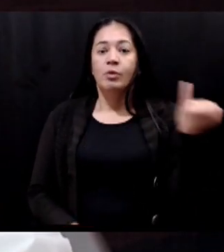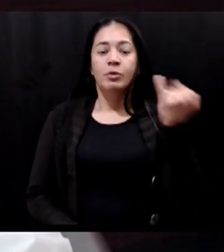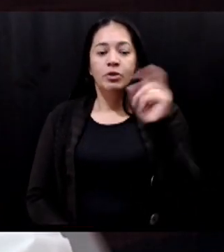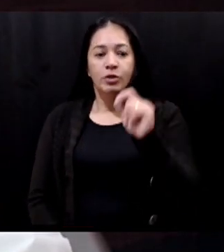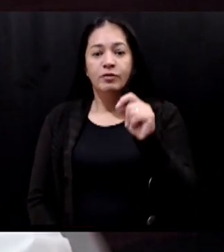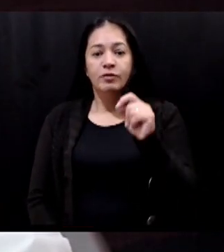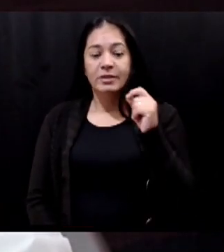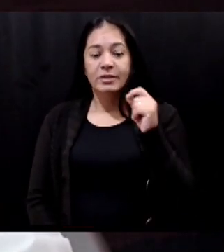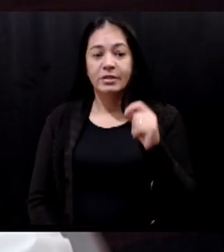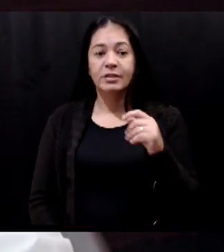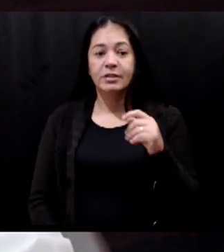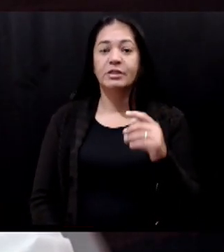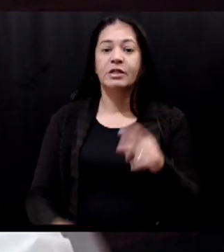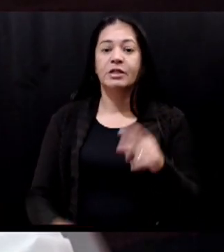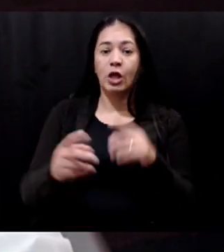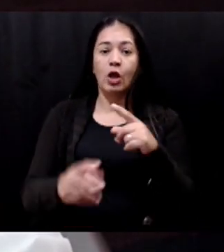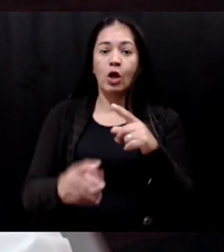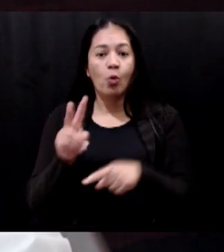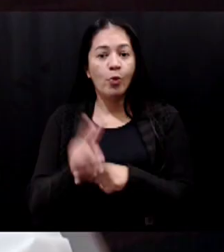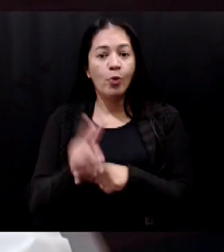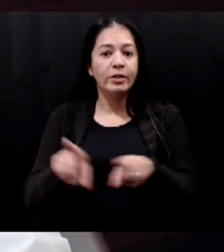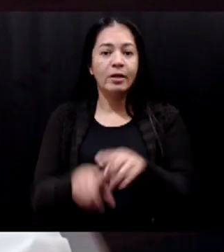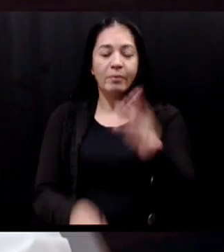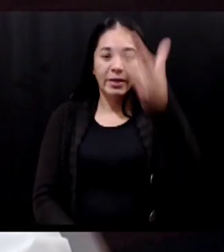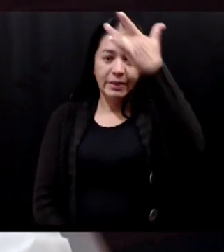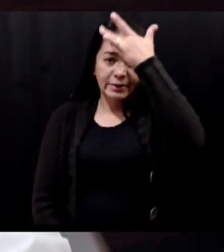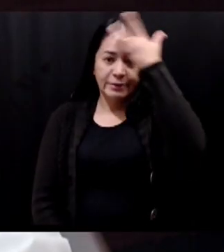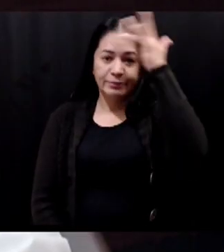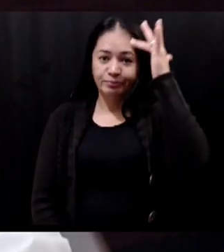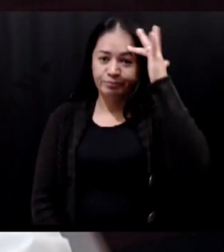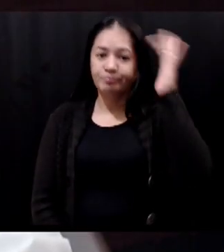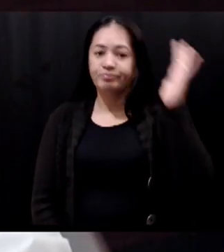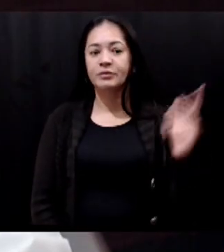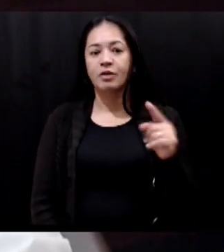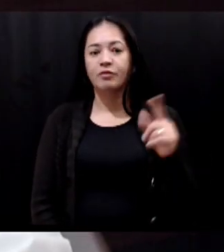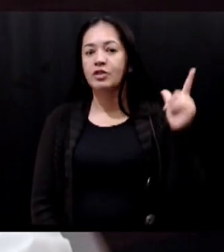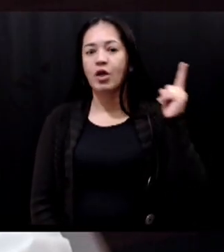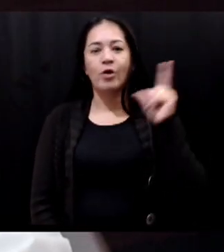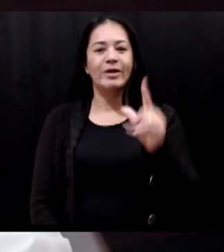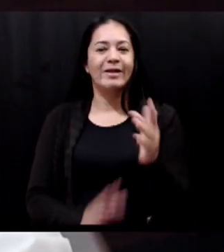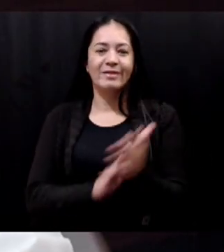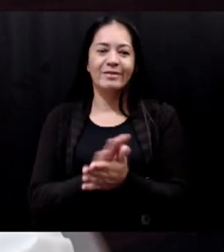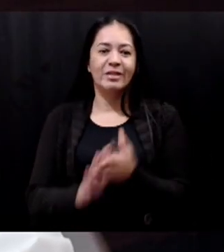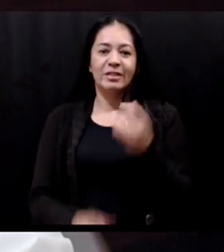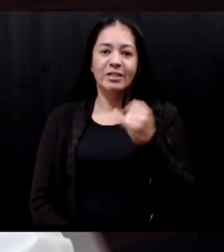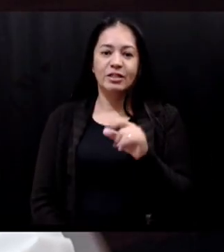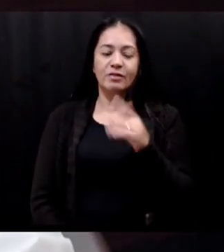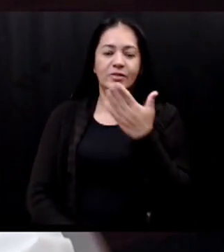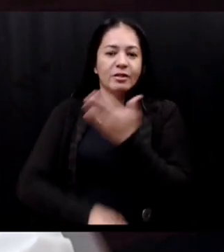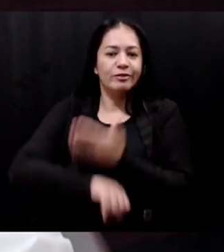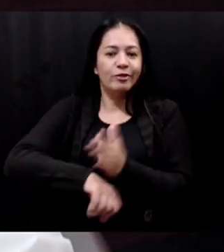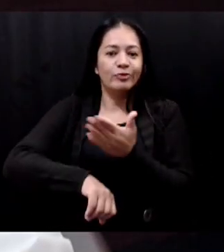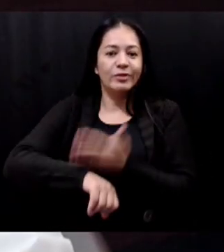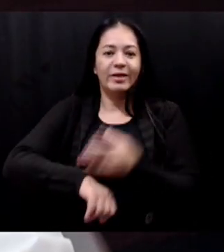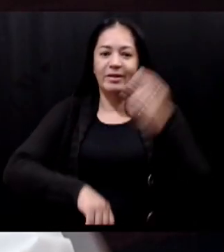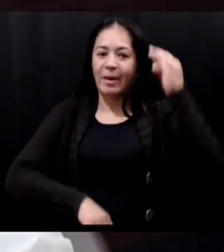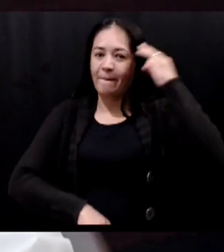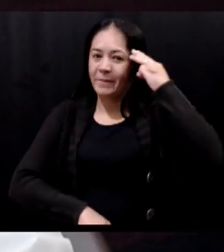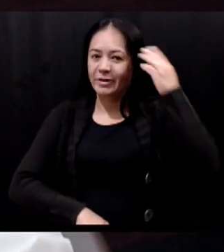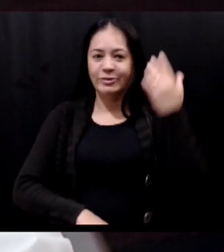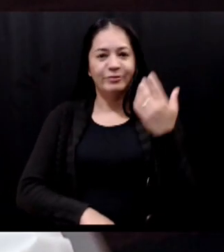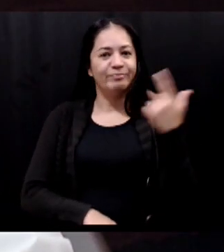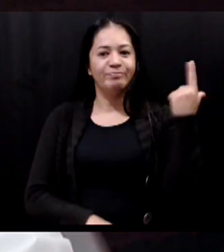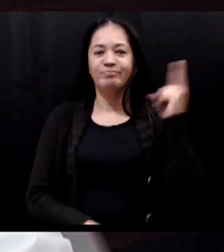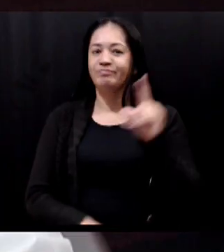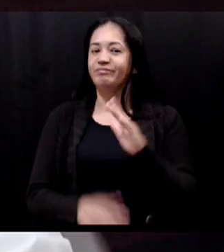sua saúde mental, né? Você não consegue nada se você também não treinar a sua mente. E saiba